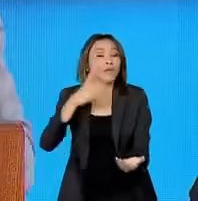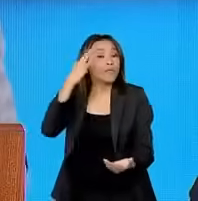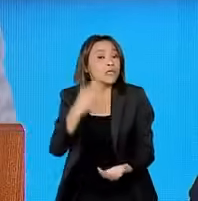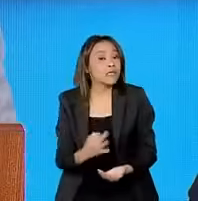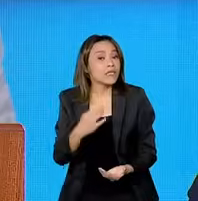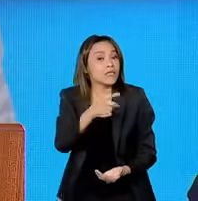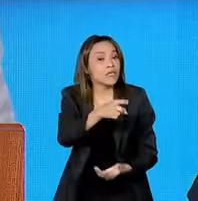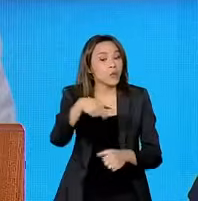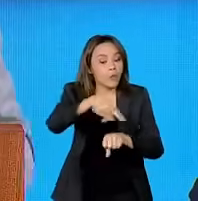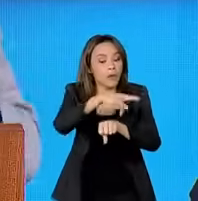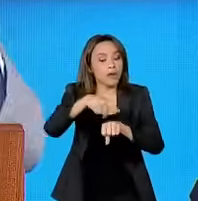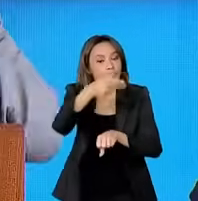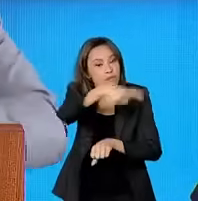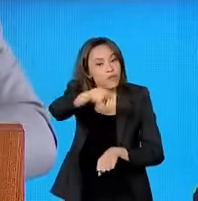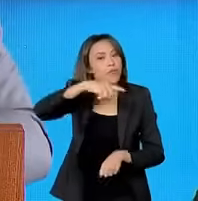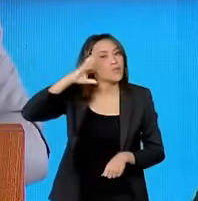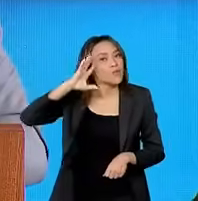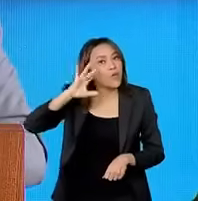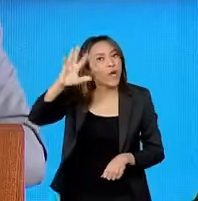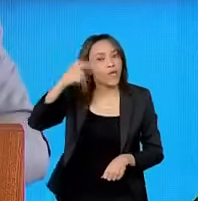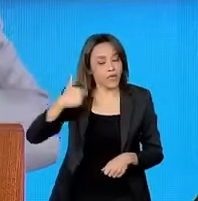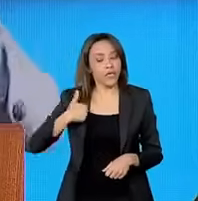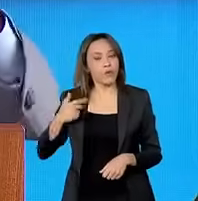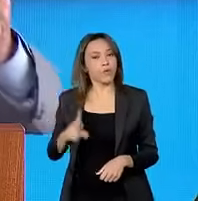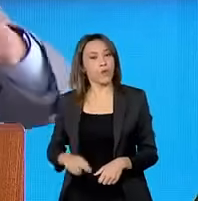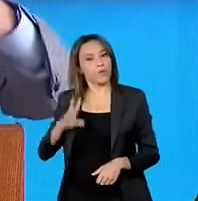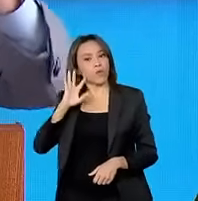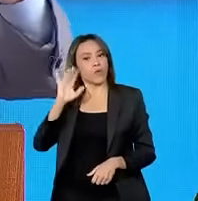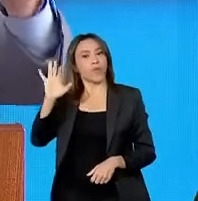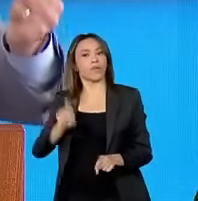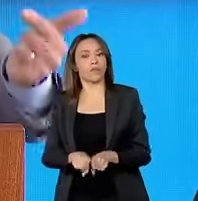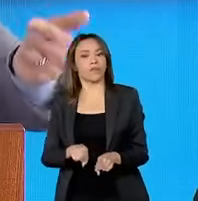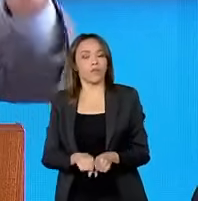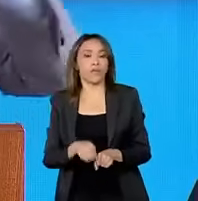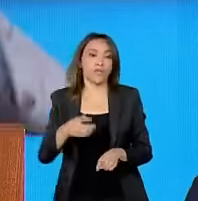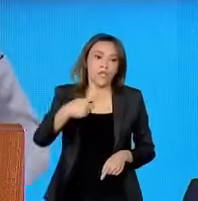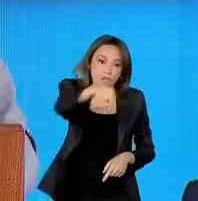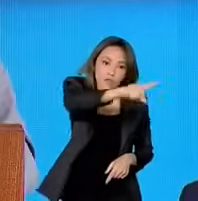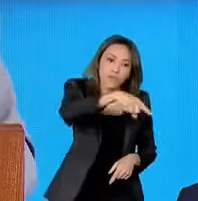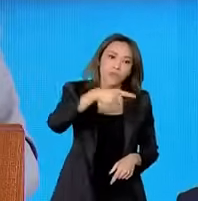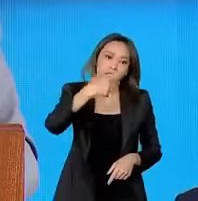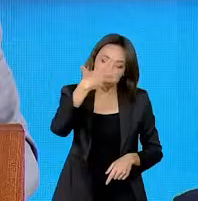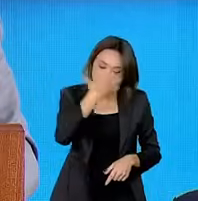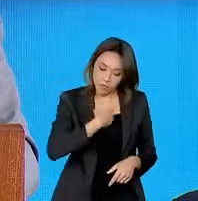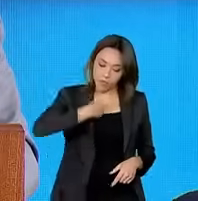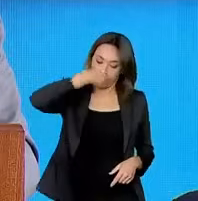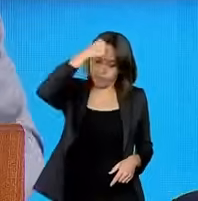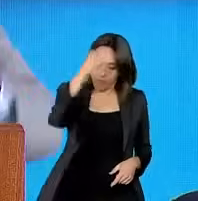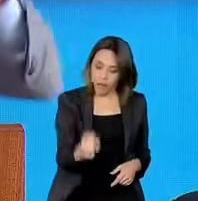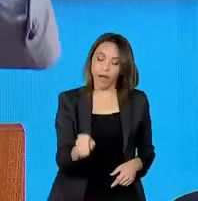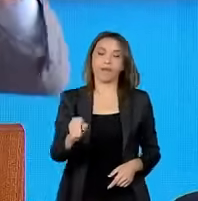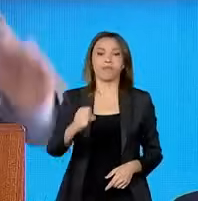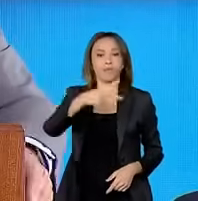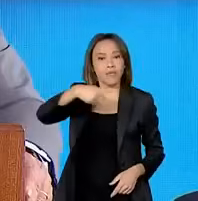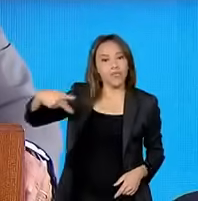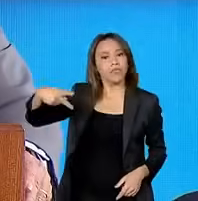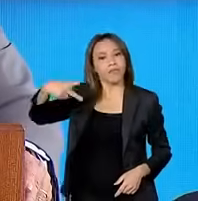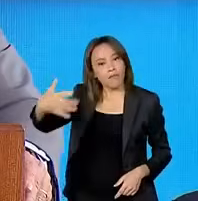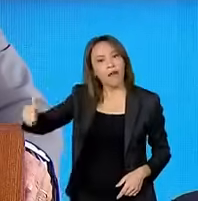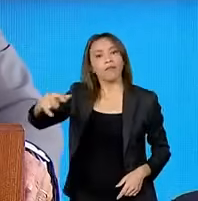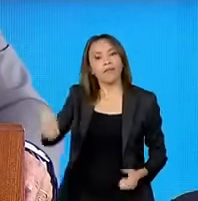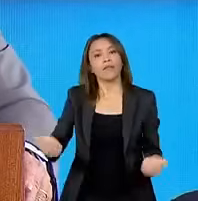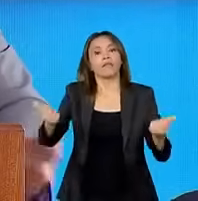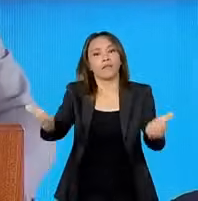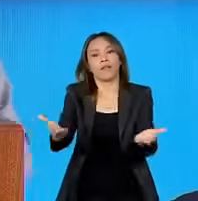que vocês sonharam e que o país que eu sonhei, que o país que fez com que vocês me trouxessem para cá, será entregue